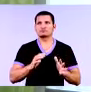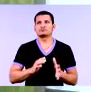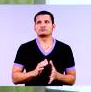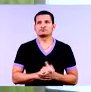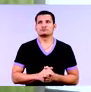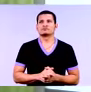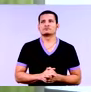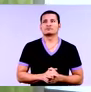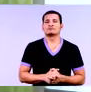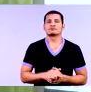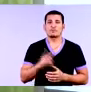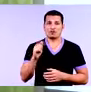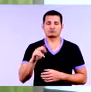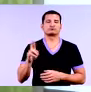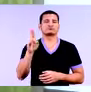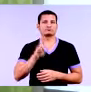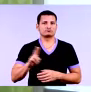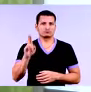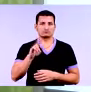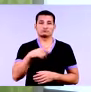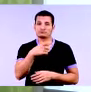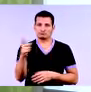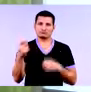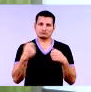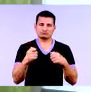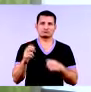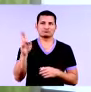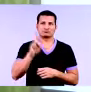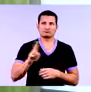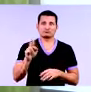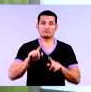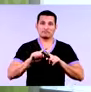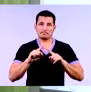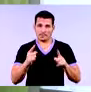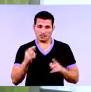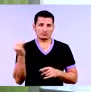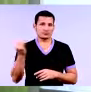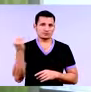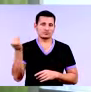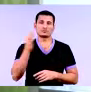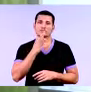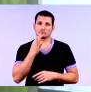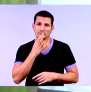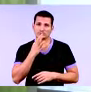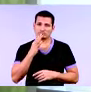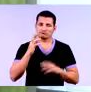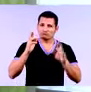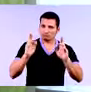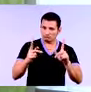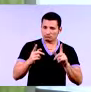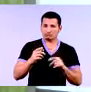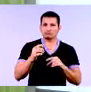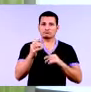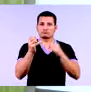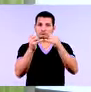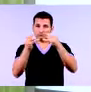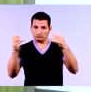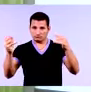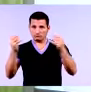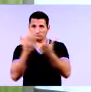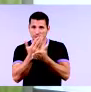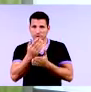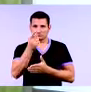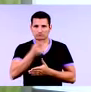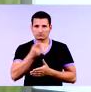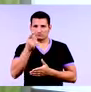e largamente utilizado. Vocês devem utilizar. Mas é importante compreender a diferença de um comentário por linha, que inicia com as duas